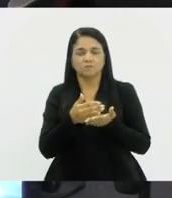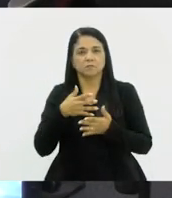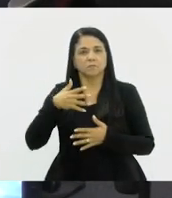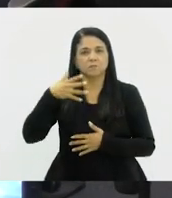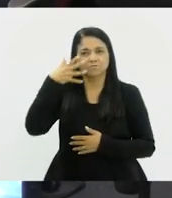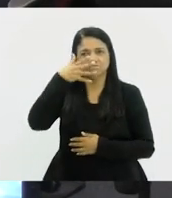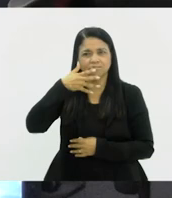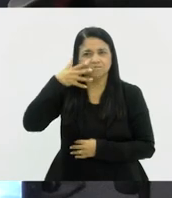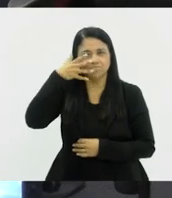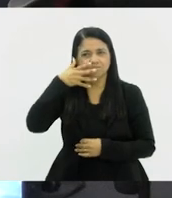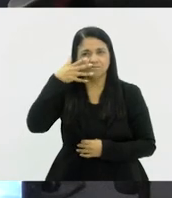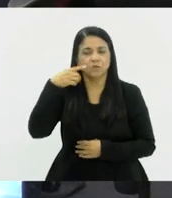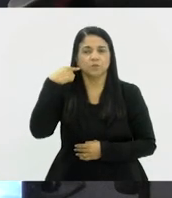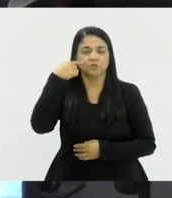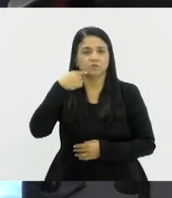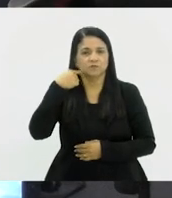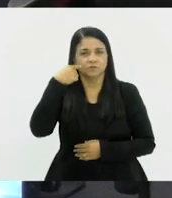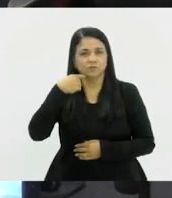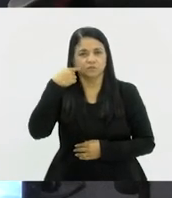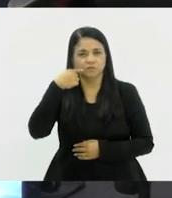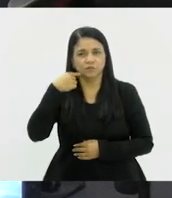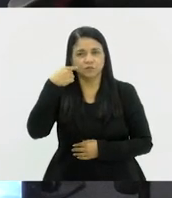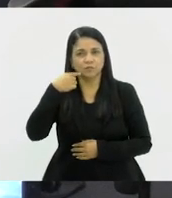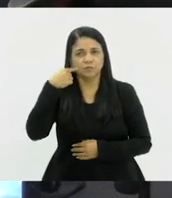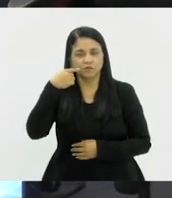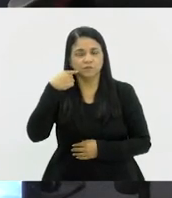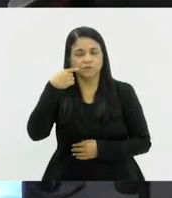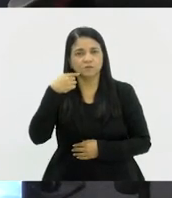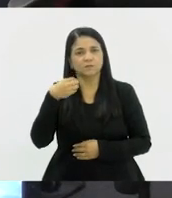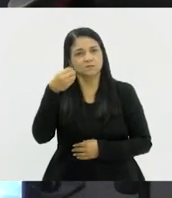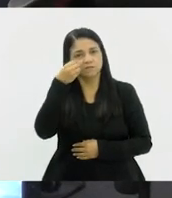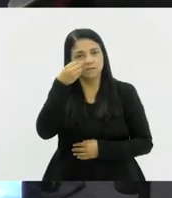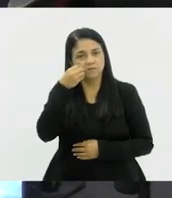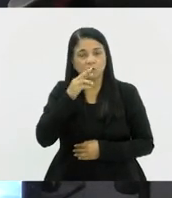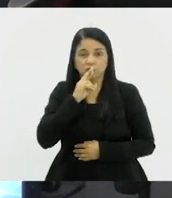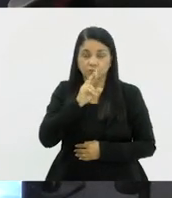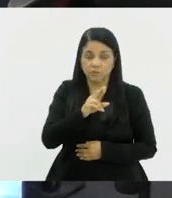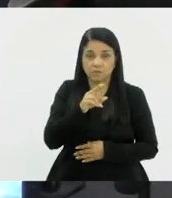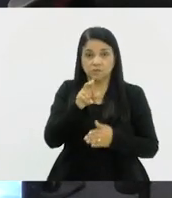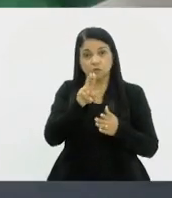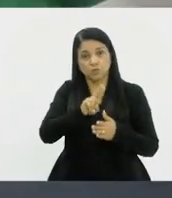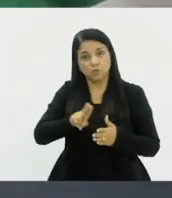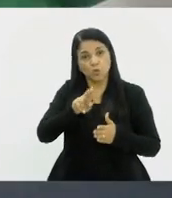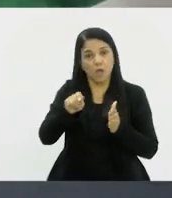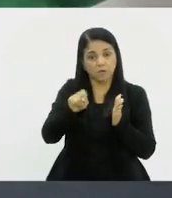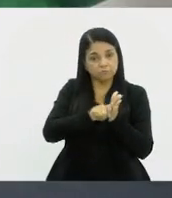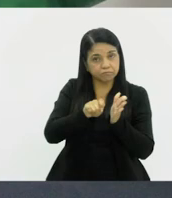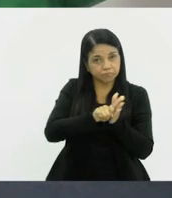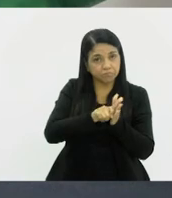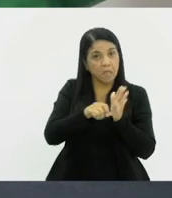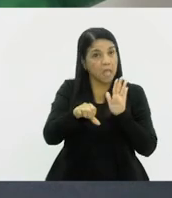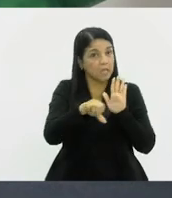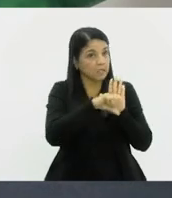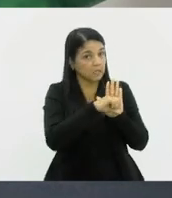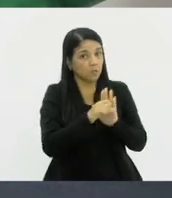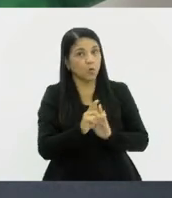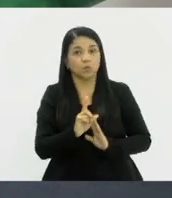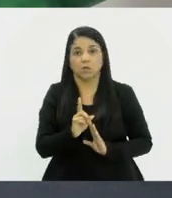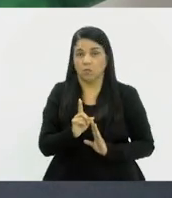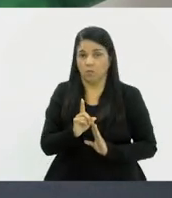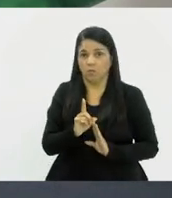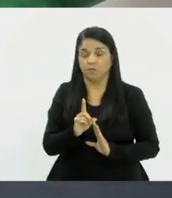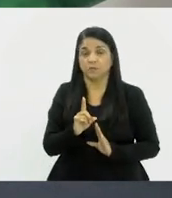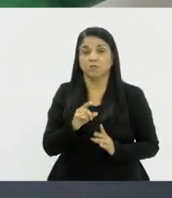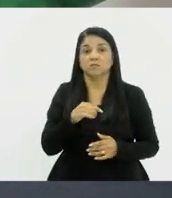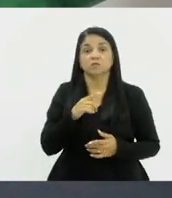fala falando como advogado né e tentando responder se o usuário é criminoso eh vou dizer que se o direito penal